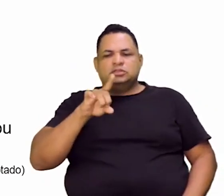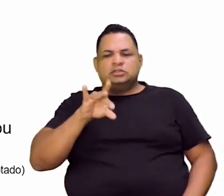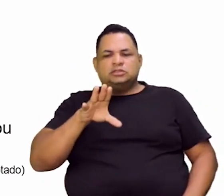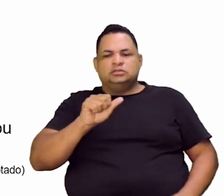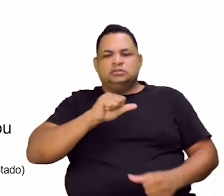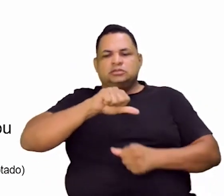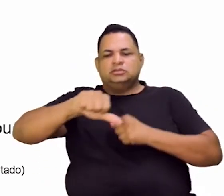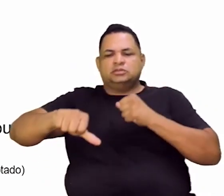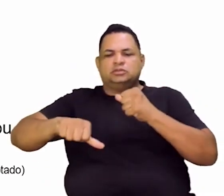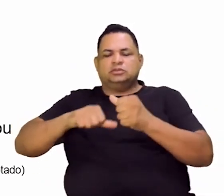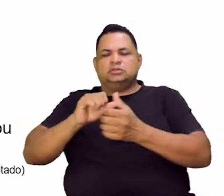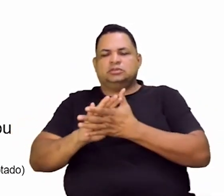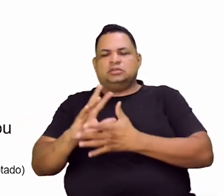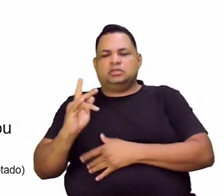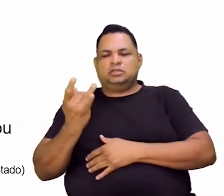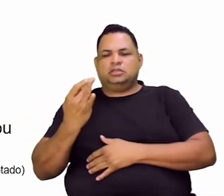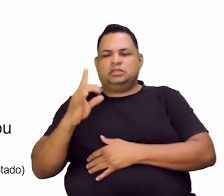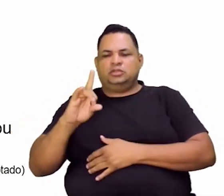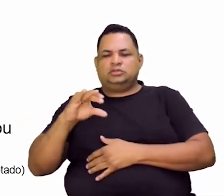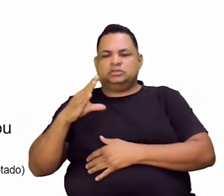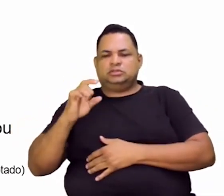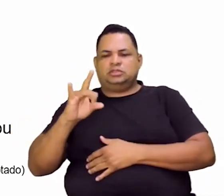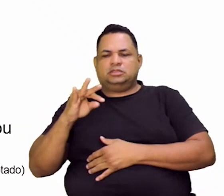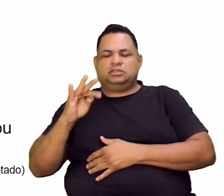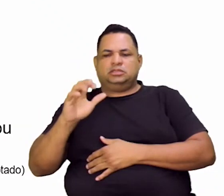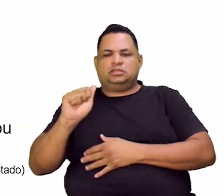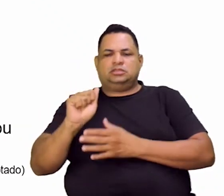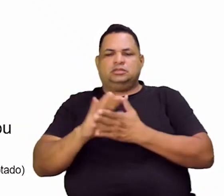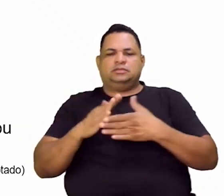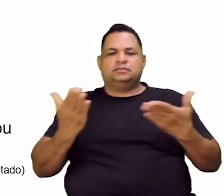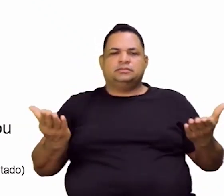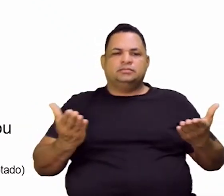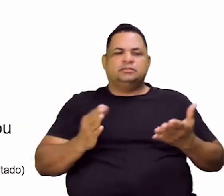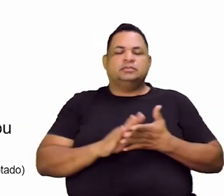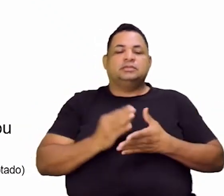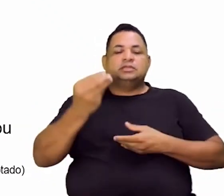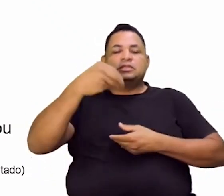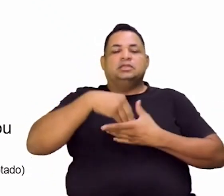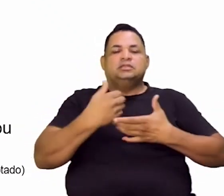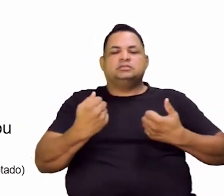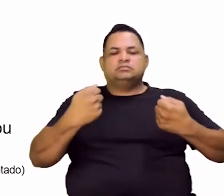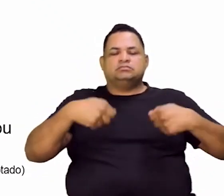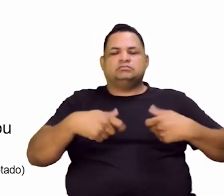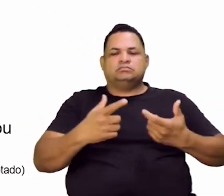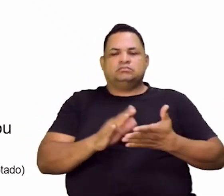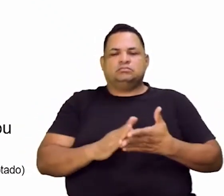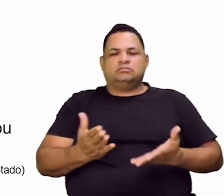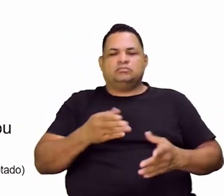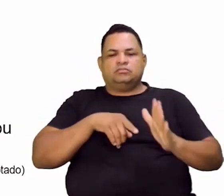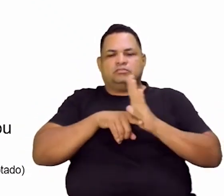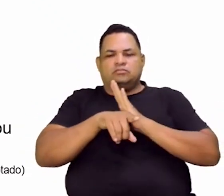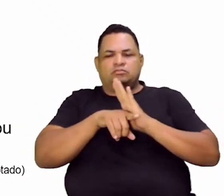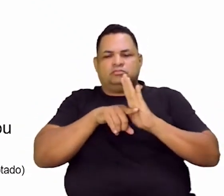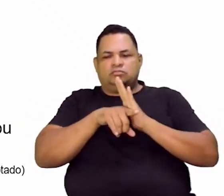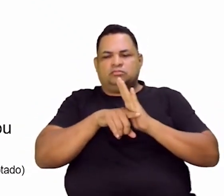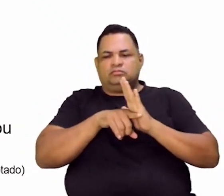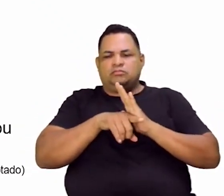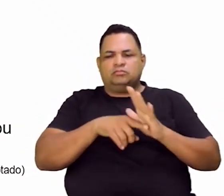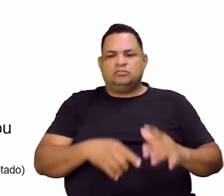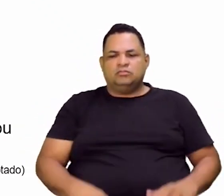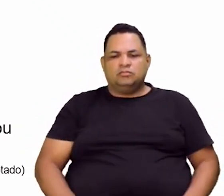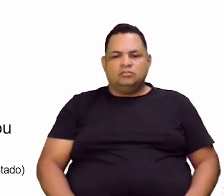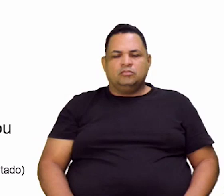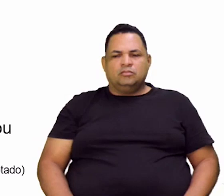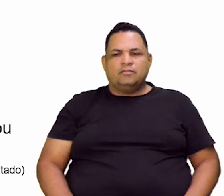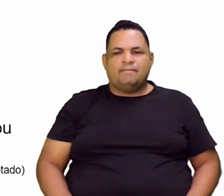pela teoria heliocêntrica. Então é nessa perspectiva que nós vamos analisar, né,